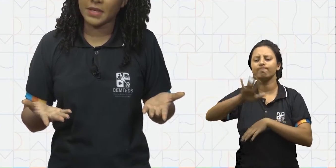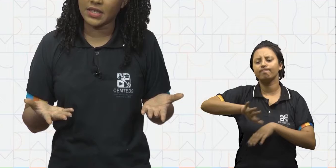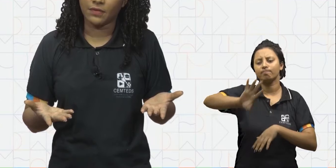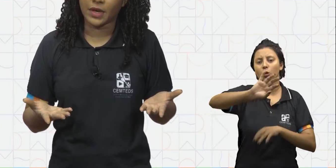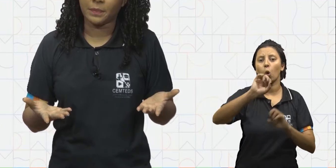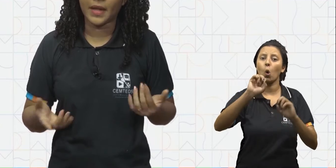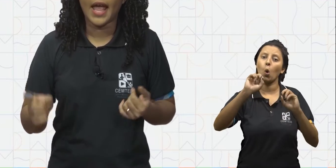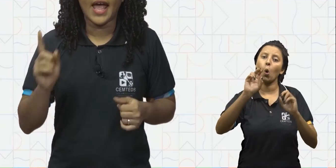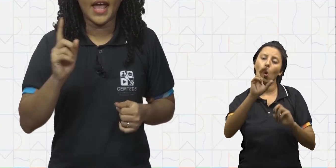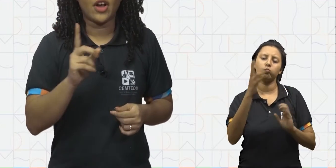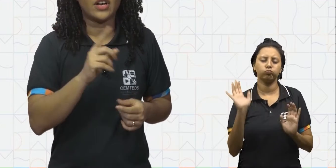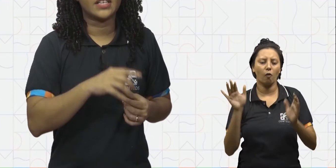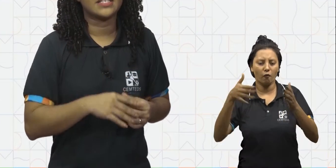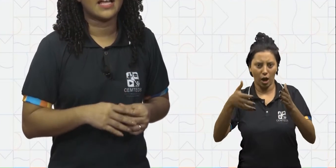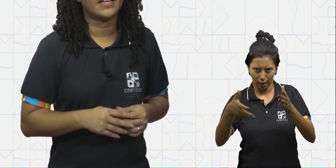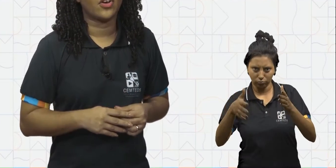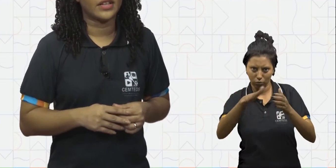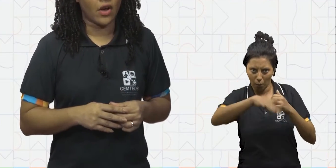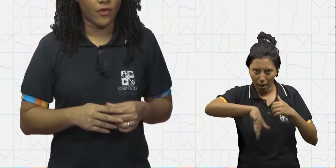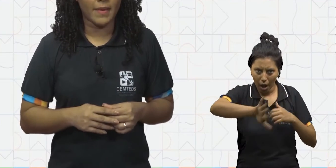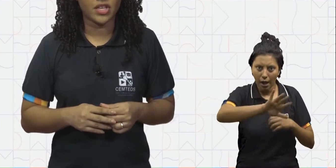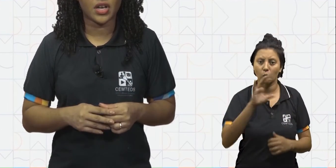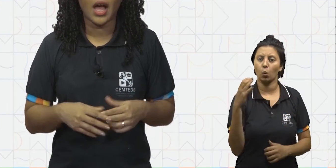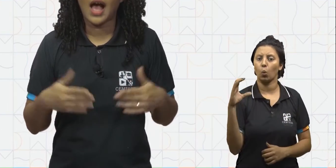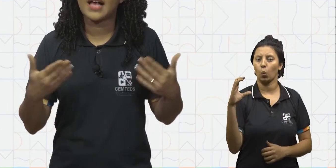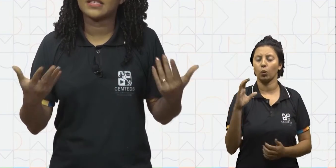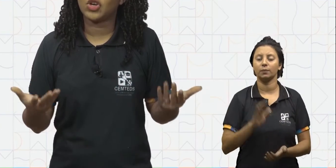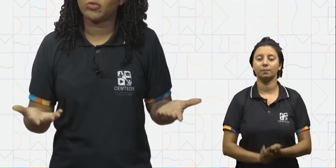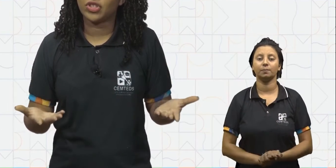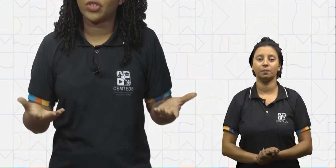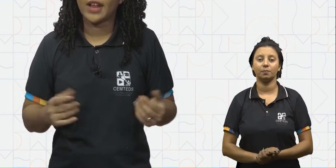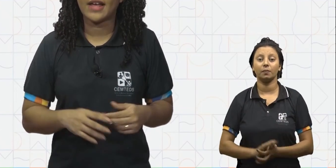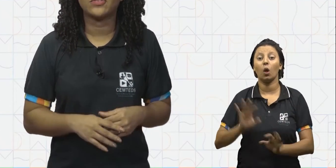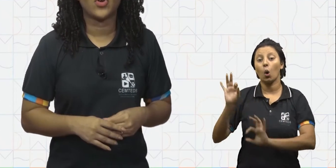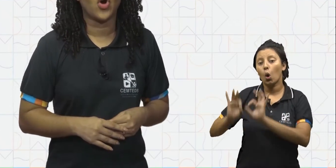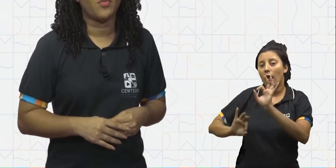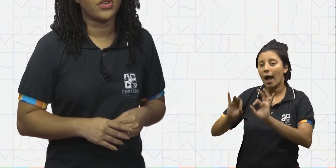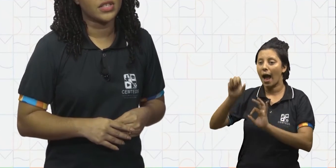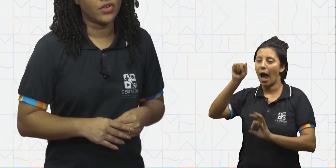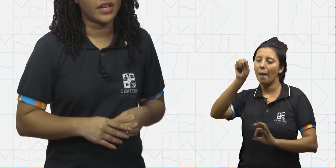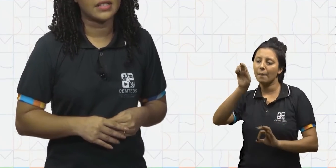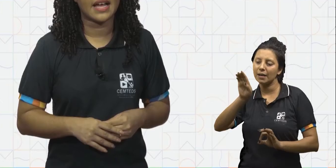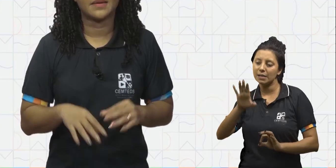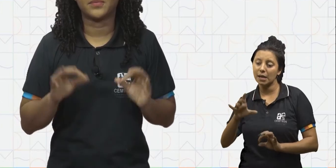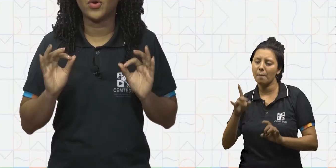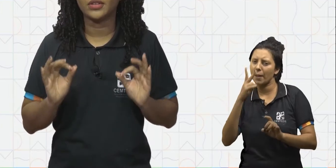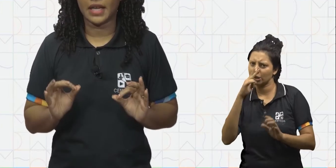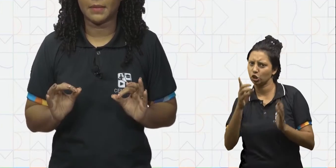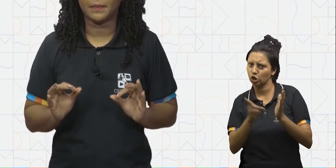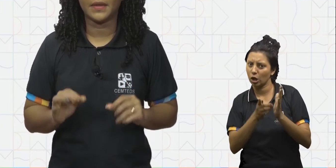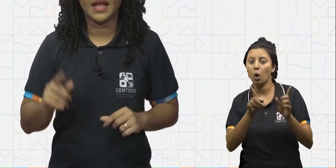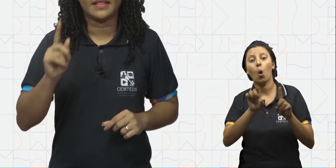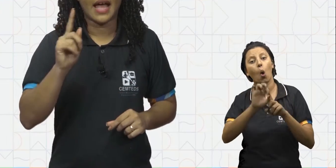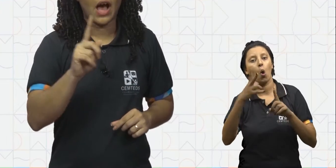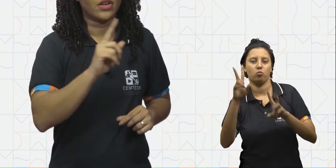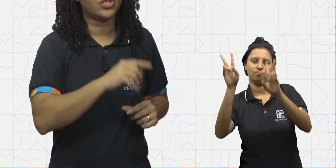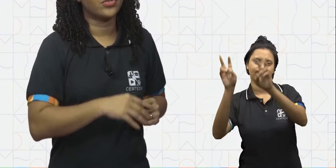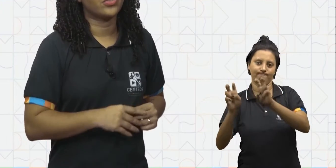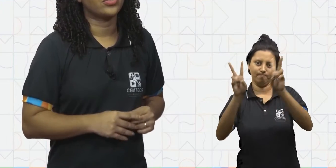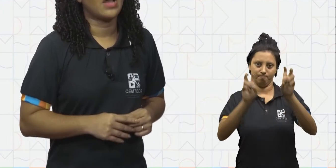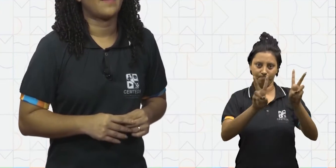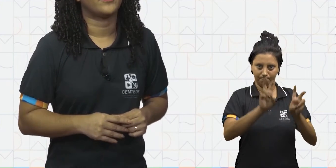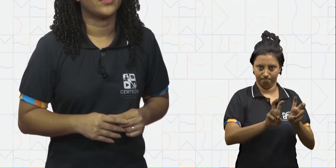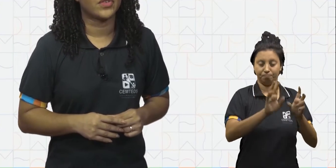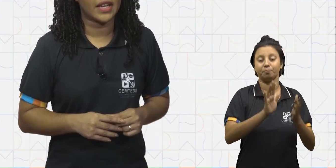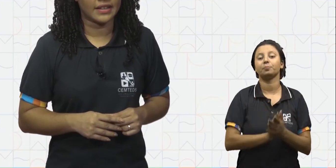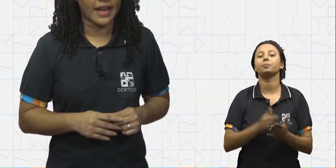temática específica. É organizada em ordem alfabética, assim como os dicionários, ou pode ser organizada por tema. Na aula de